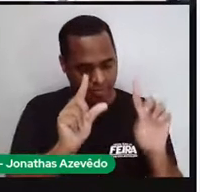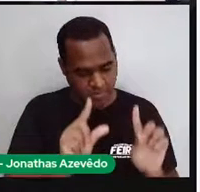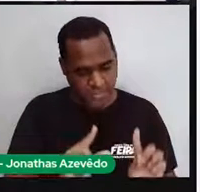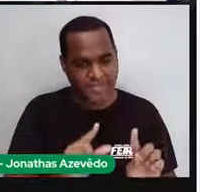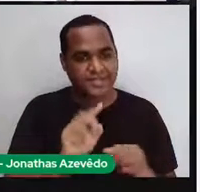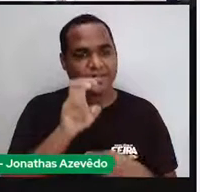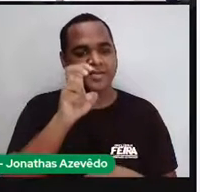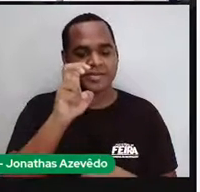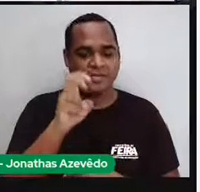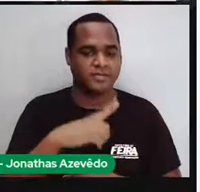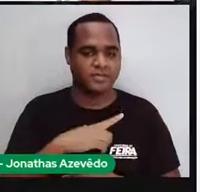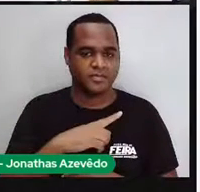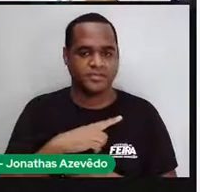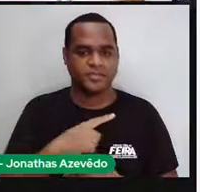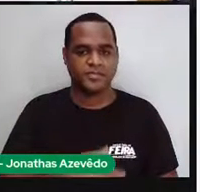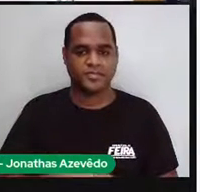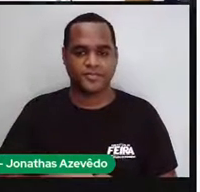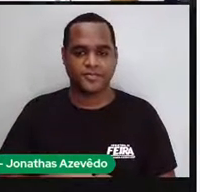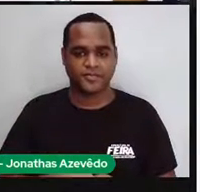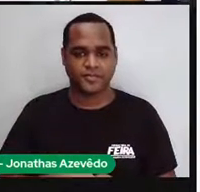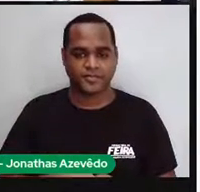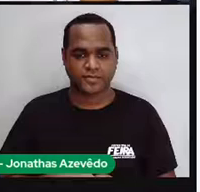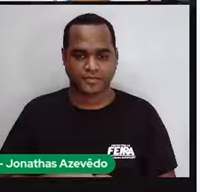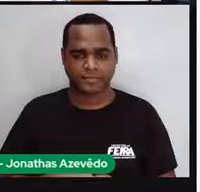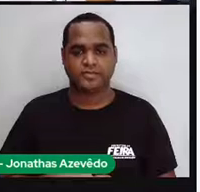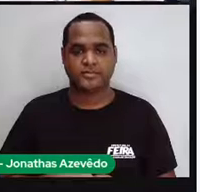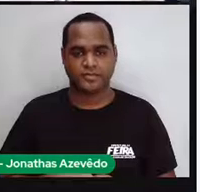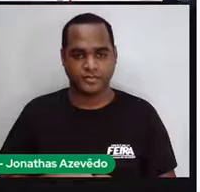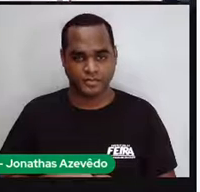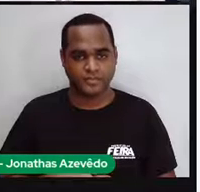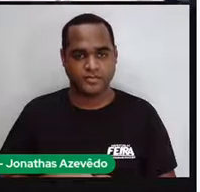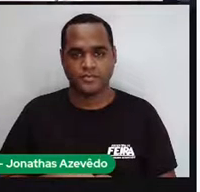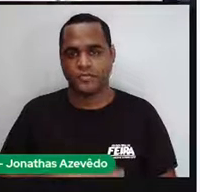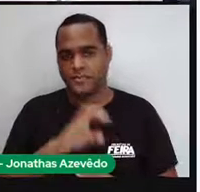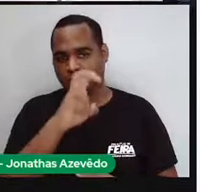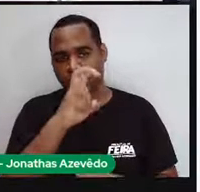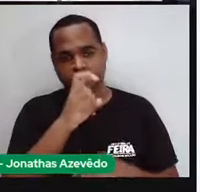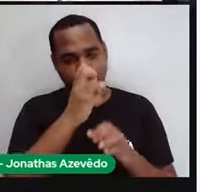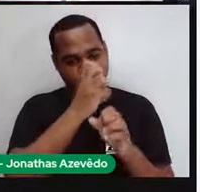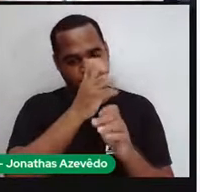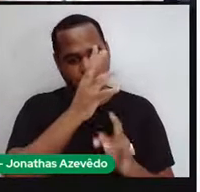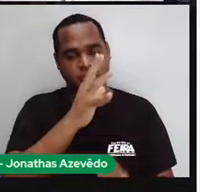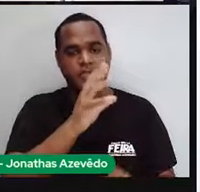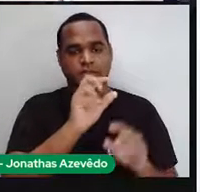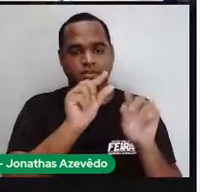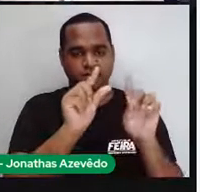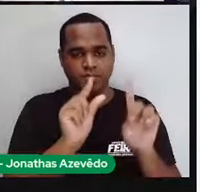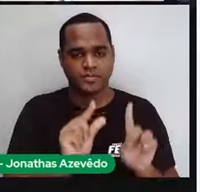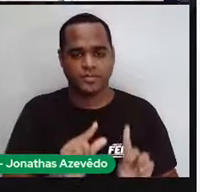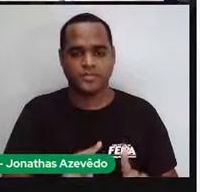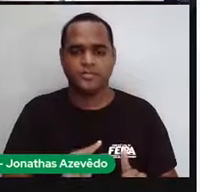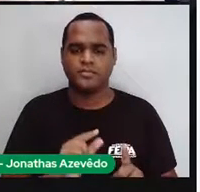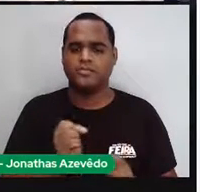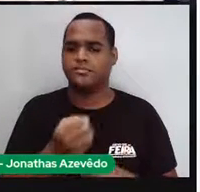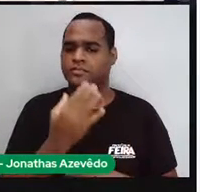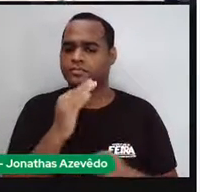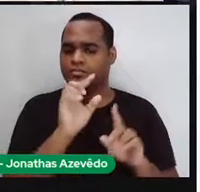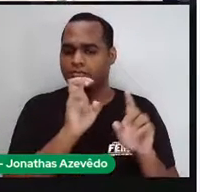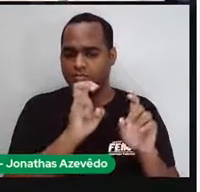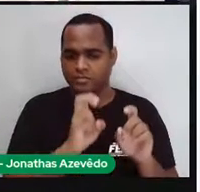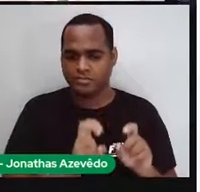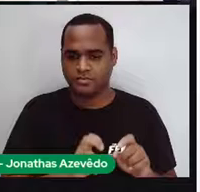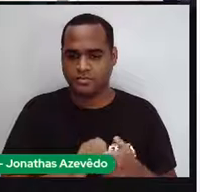placas de grama e quantas Dá para colocar se um pé no total ou quantas Dá para colocar assim